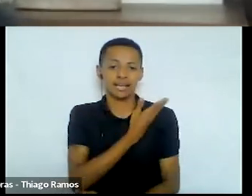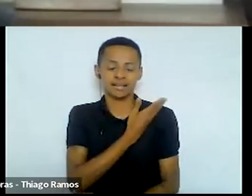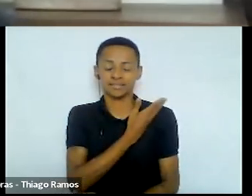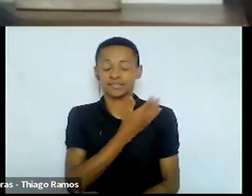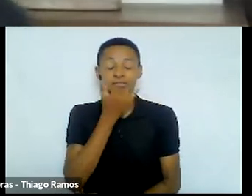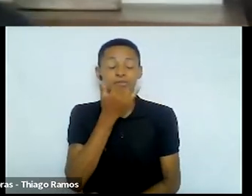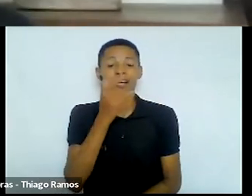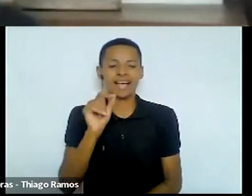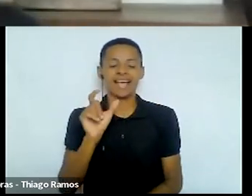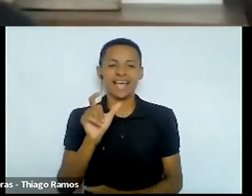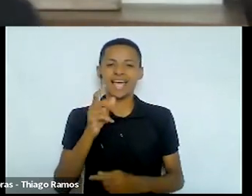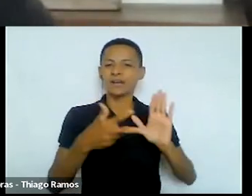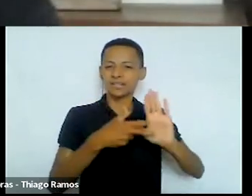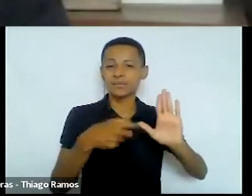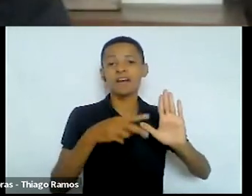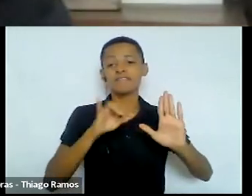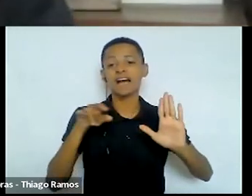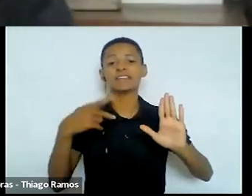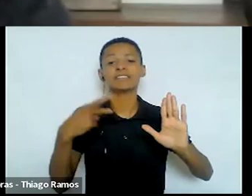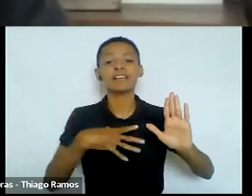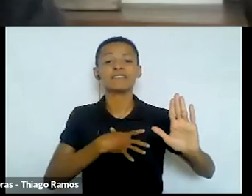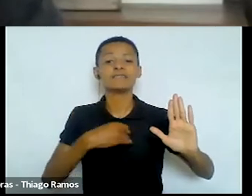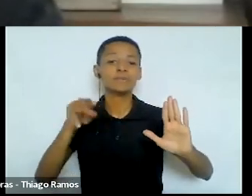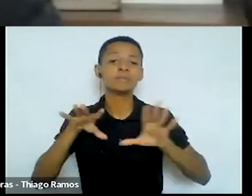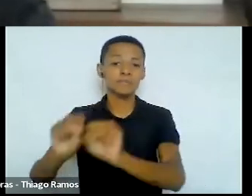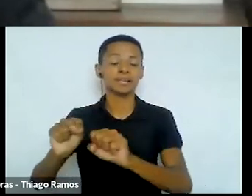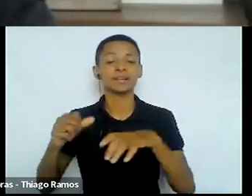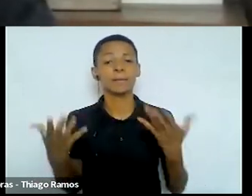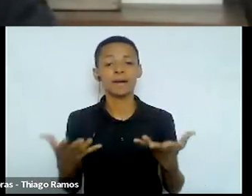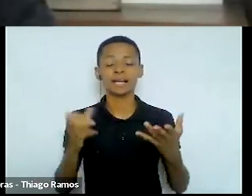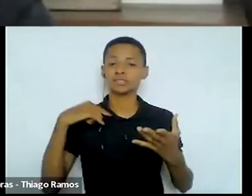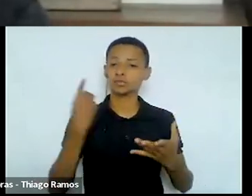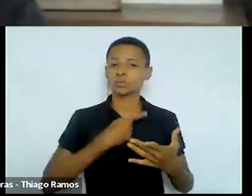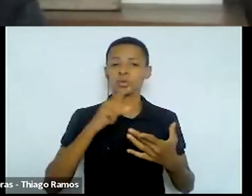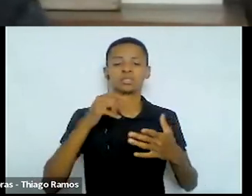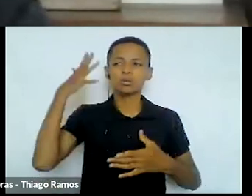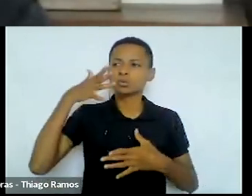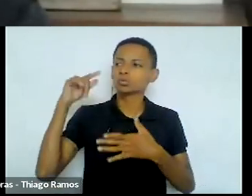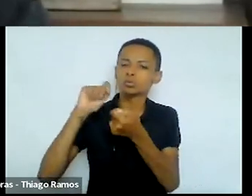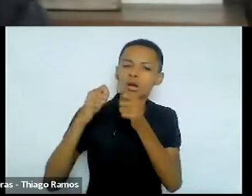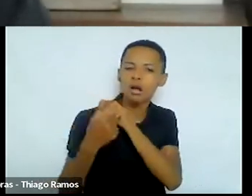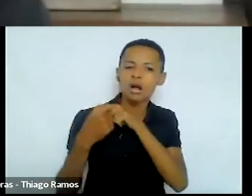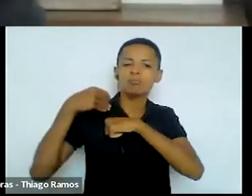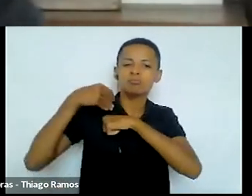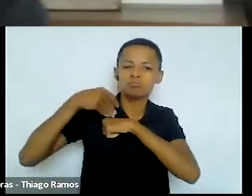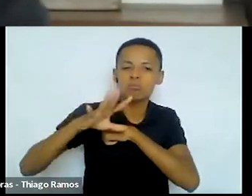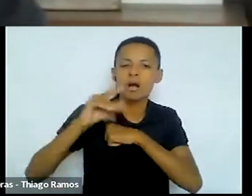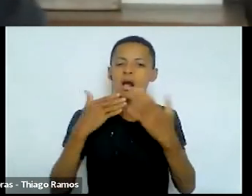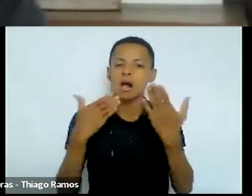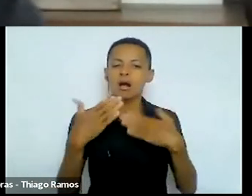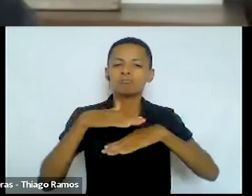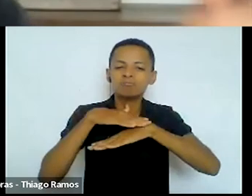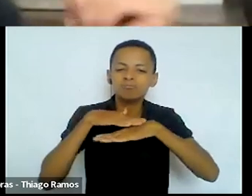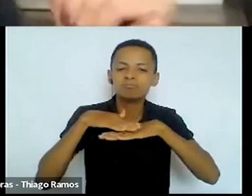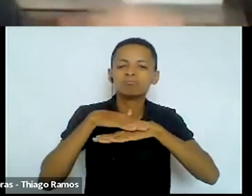essa criminalização pega o filho dela. Só que se a gente não adequar o discurso, se a gente não encontrar o caminho da conversa, e é conversa, é